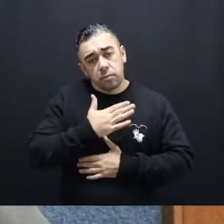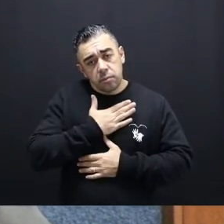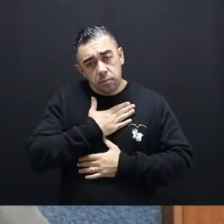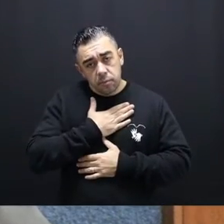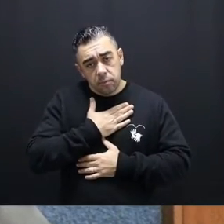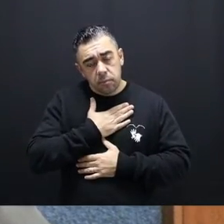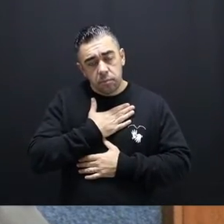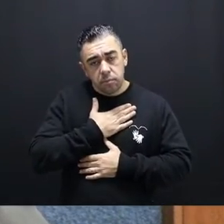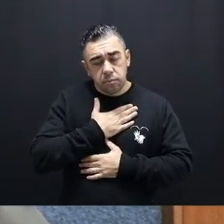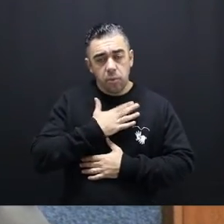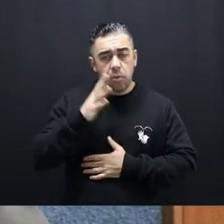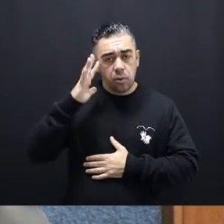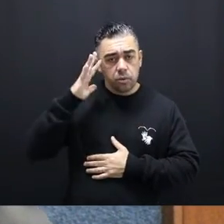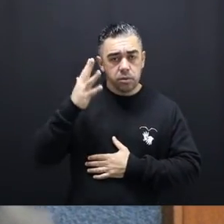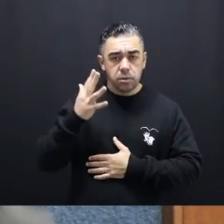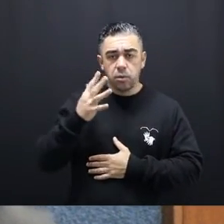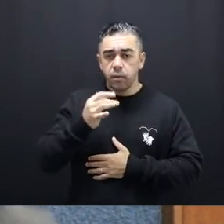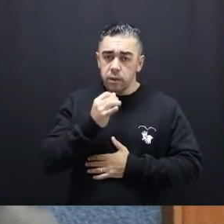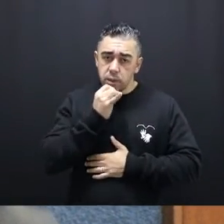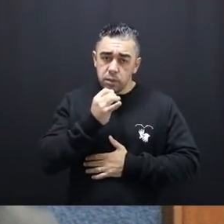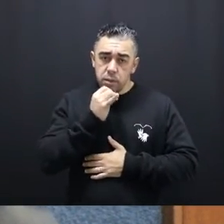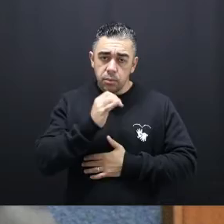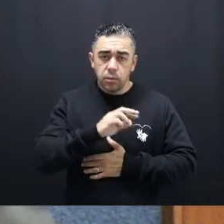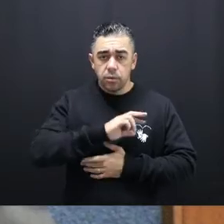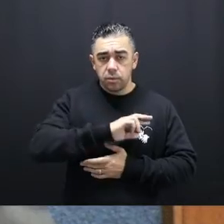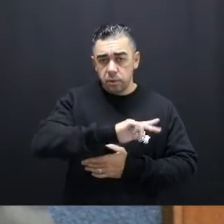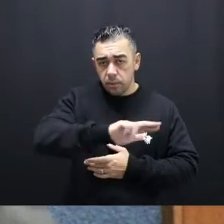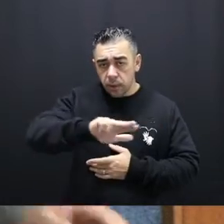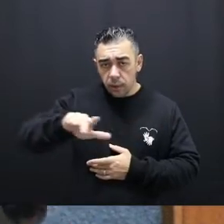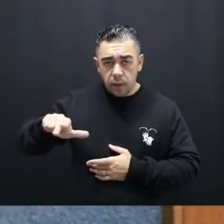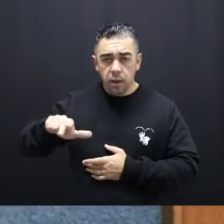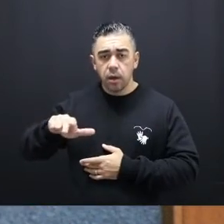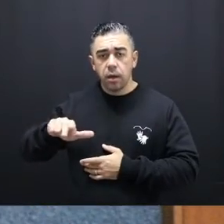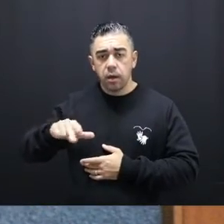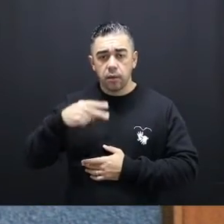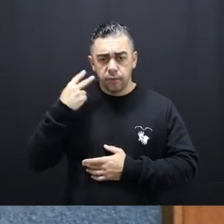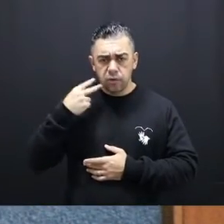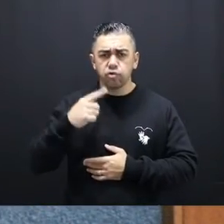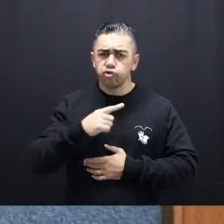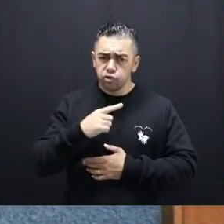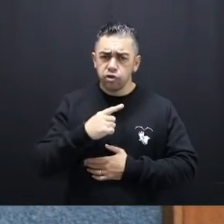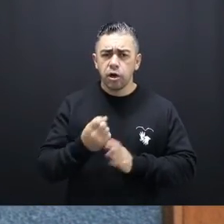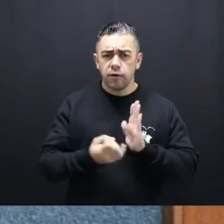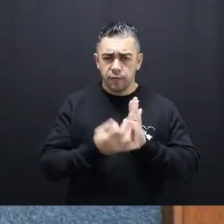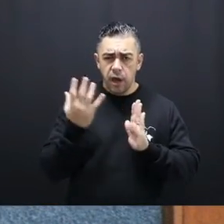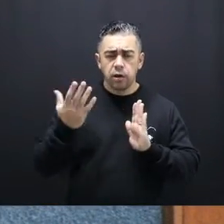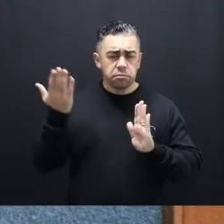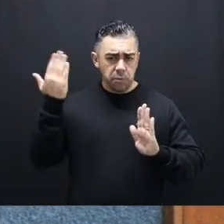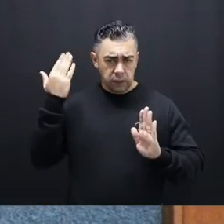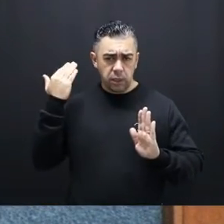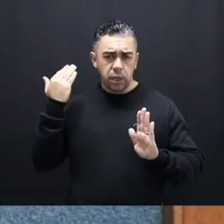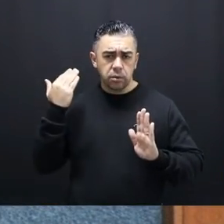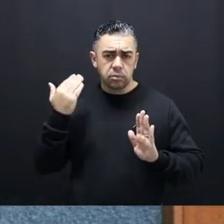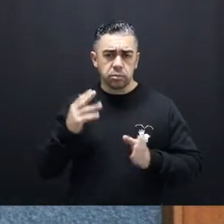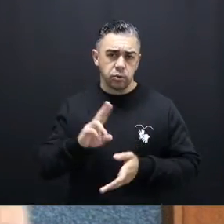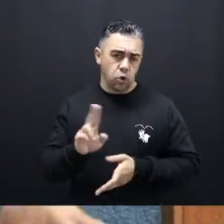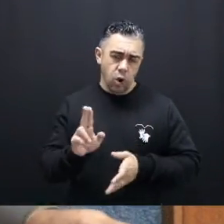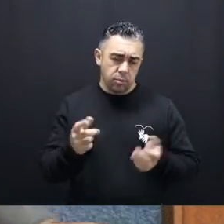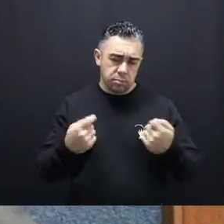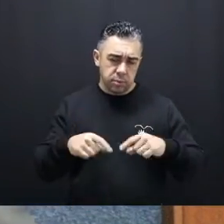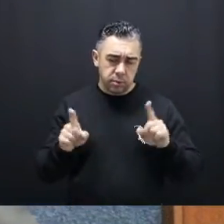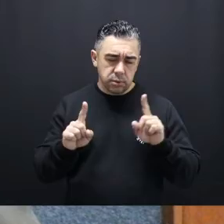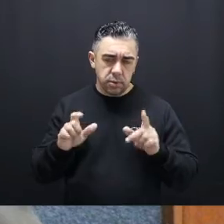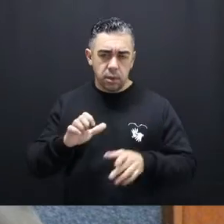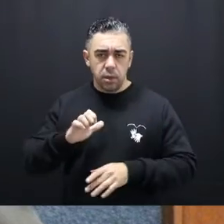de exemplo para os demais vereadores que tinham a escritório tem vários vereador que tinha escritório na época não vou citar nomes né